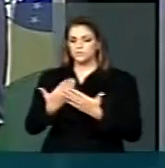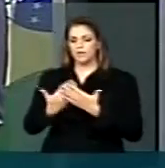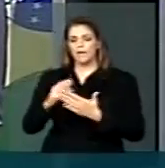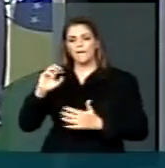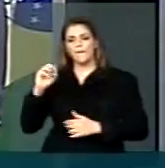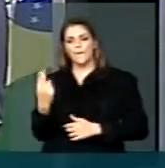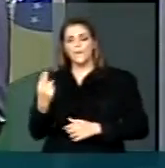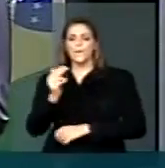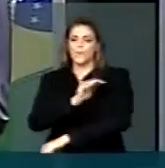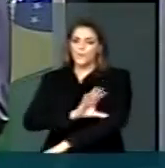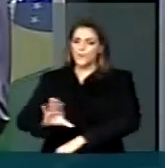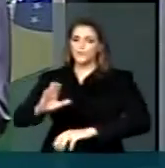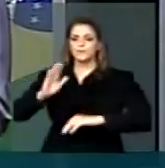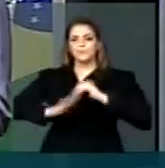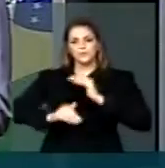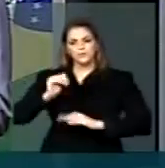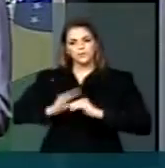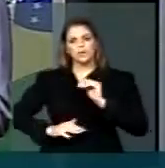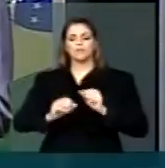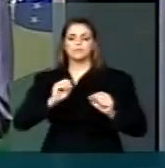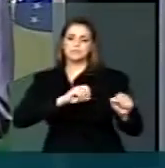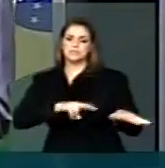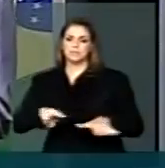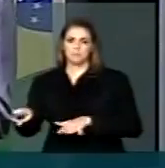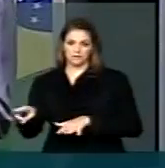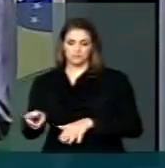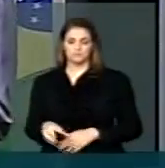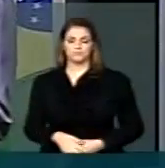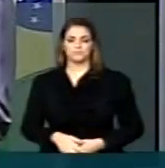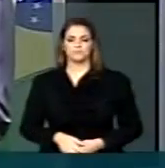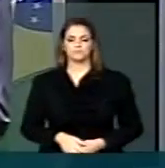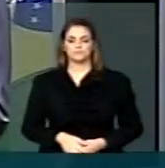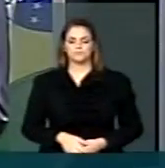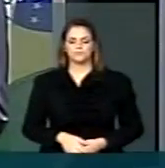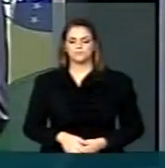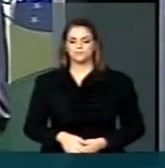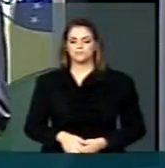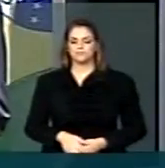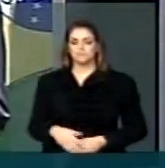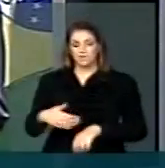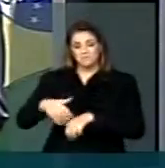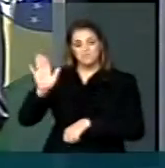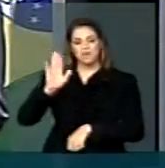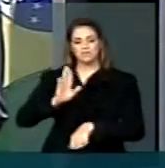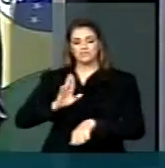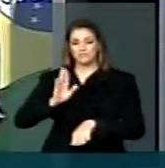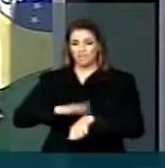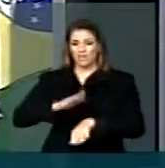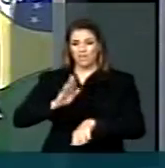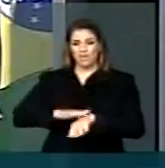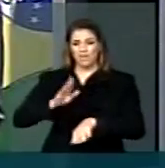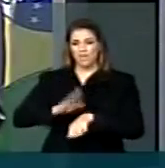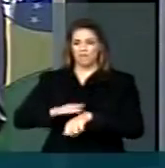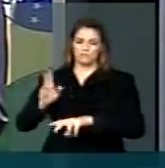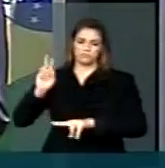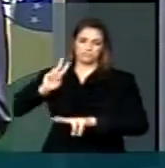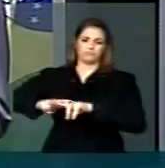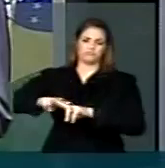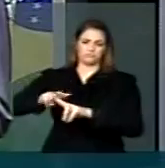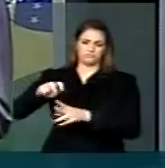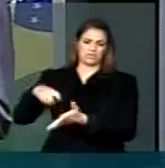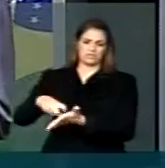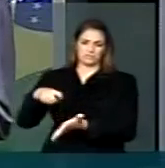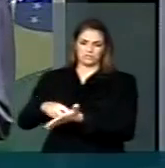formação técnico-profissional durante a semana. Ampliação do tempo e dos critérios para aplicação da medida